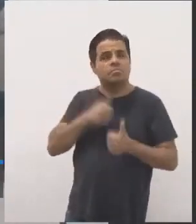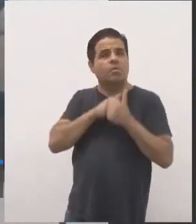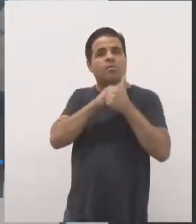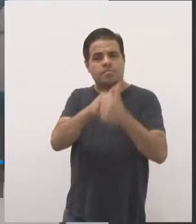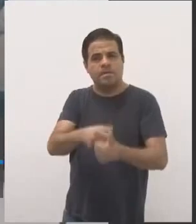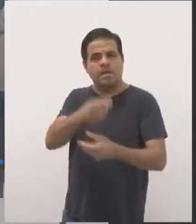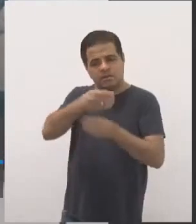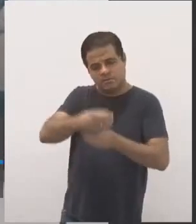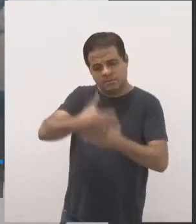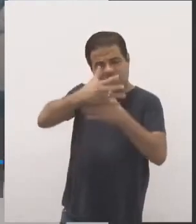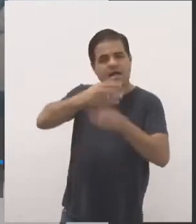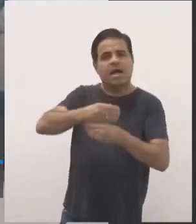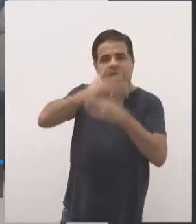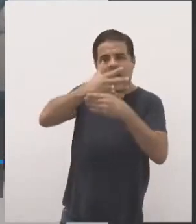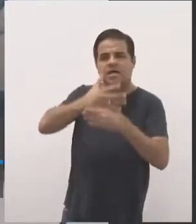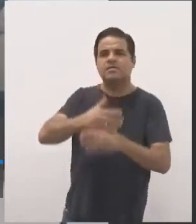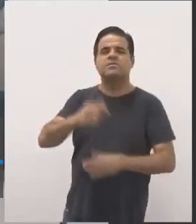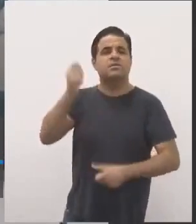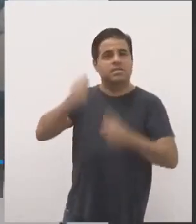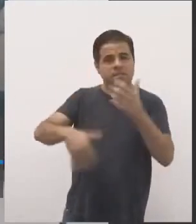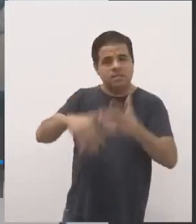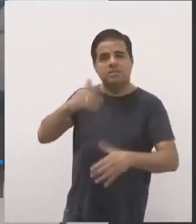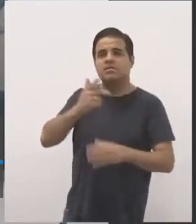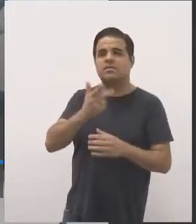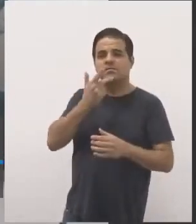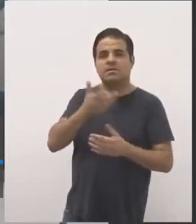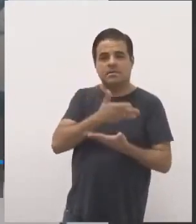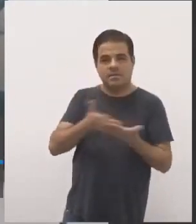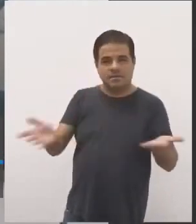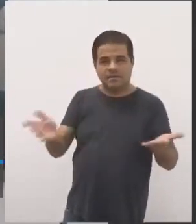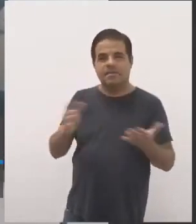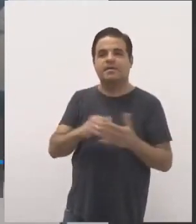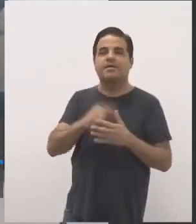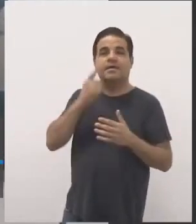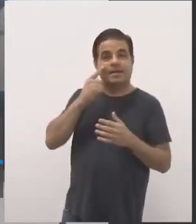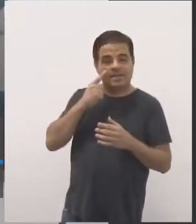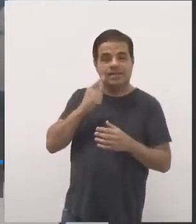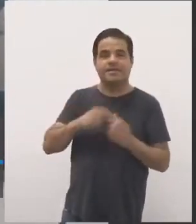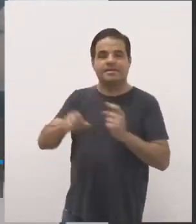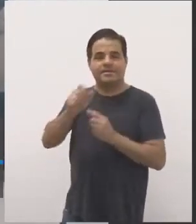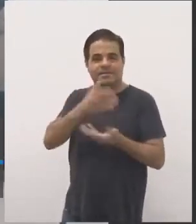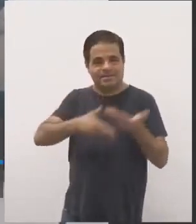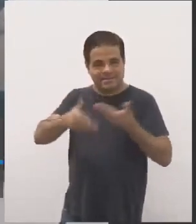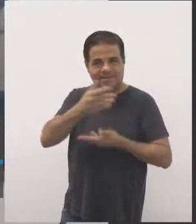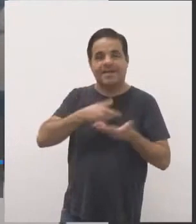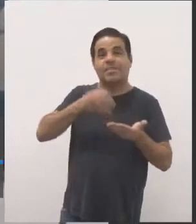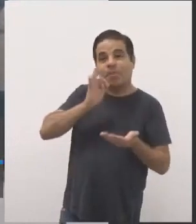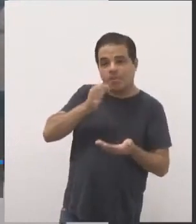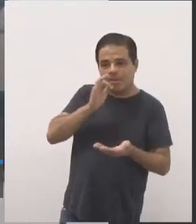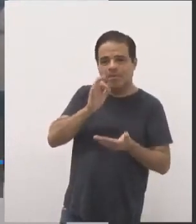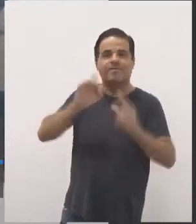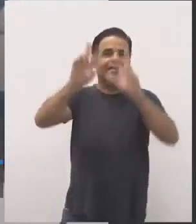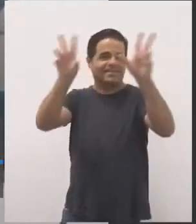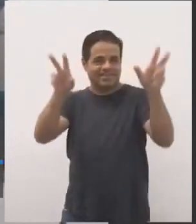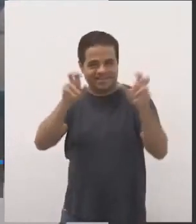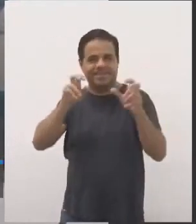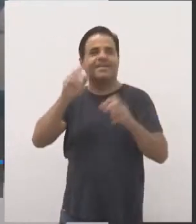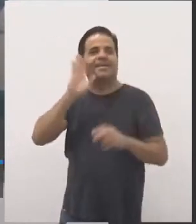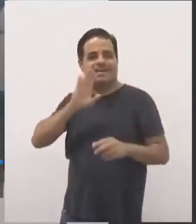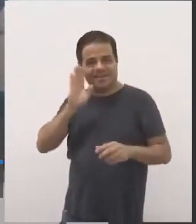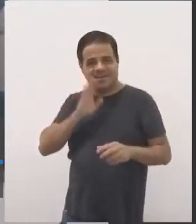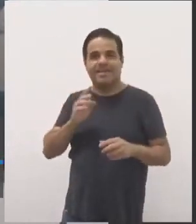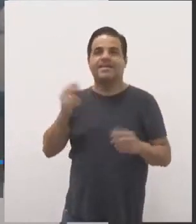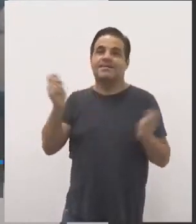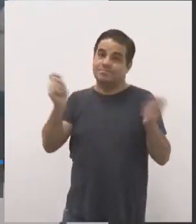o chat aqui, estão falando sobre café, não ter café, fazer uma socialização tomando um café. Seria muito bom que